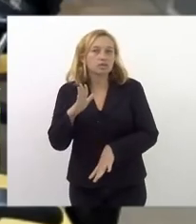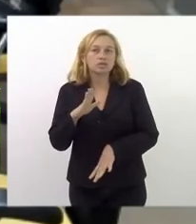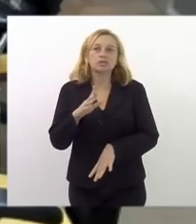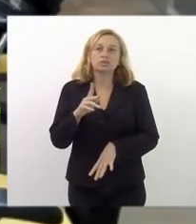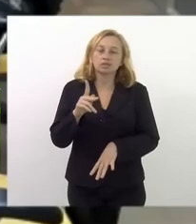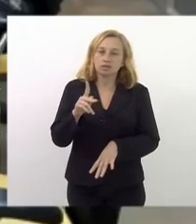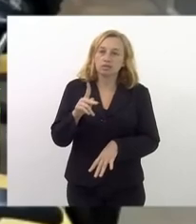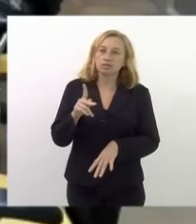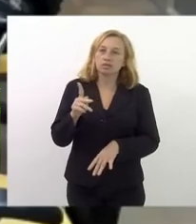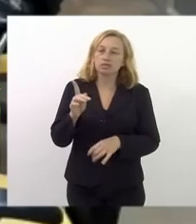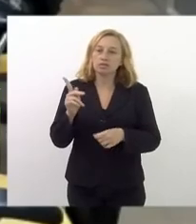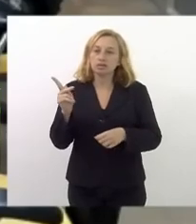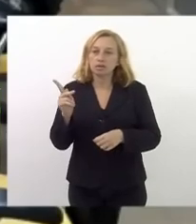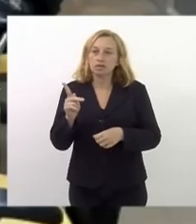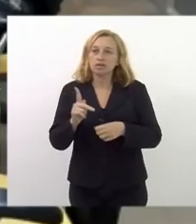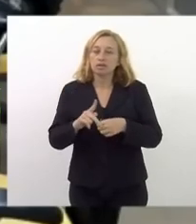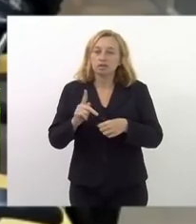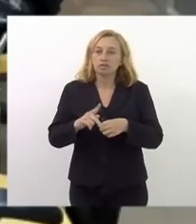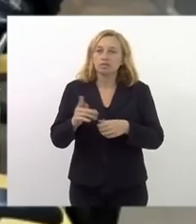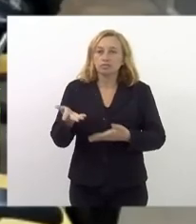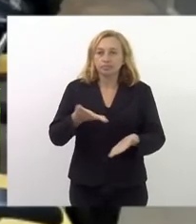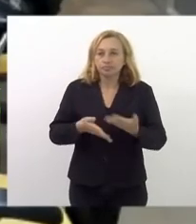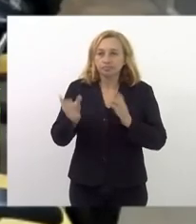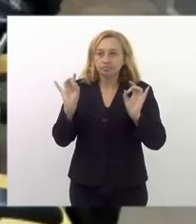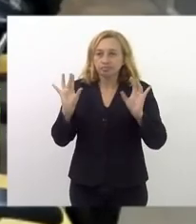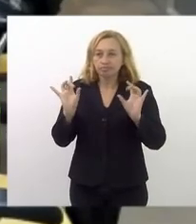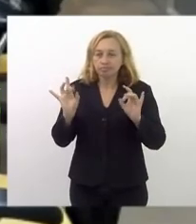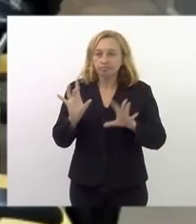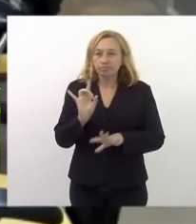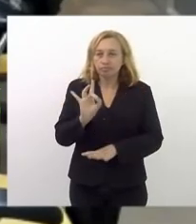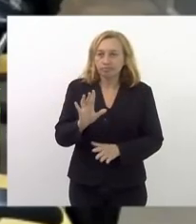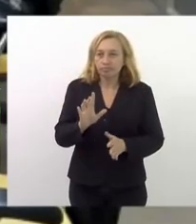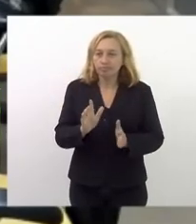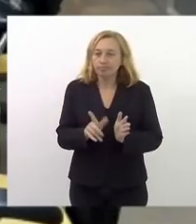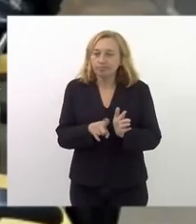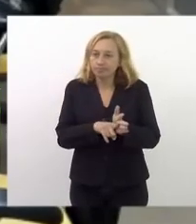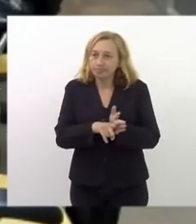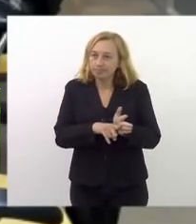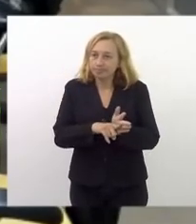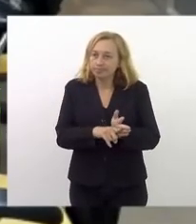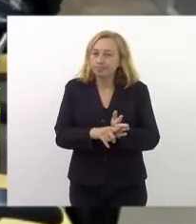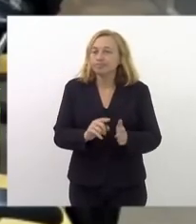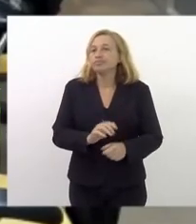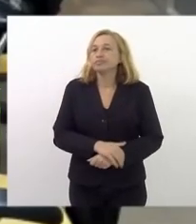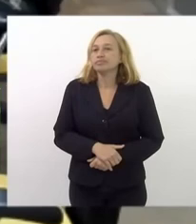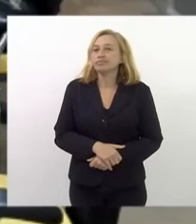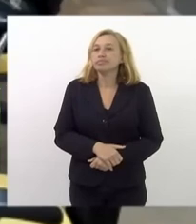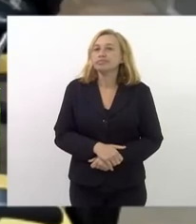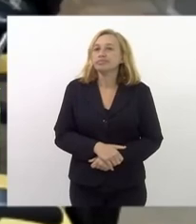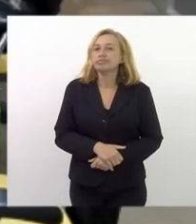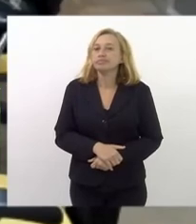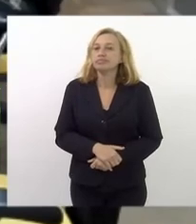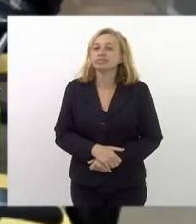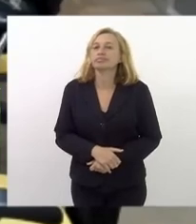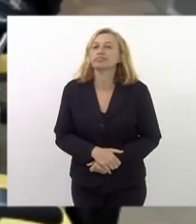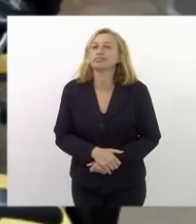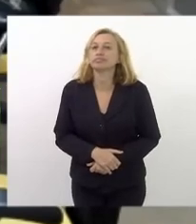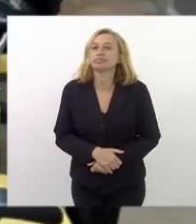royalties e participação. Só com essa fiscalização que envolve a aferição